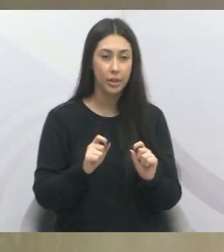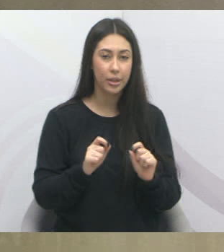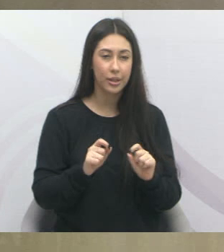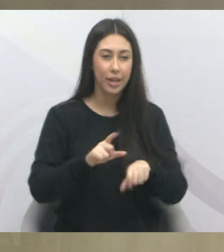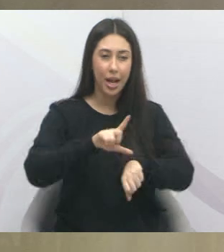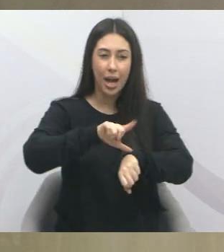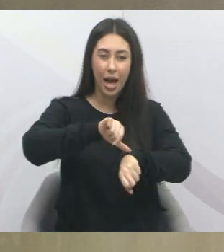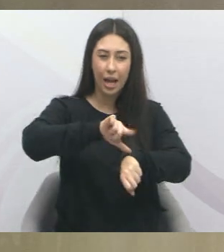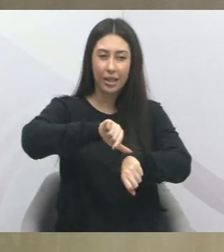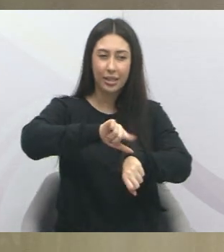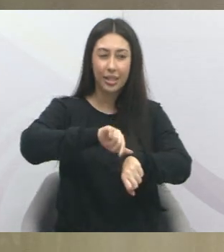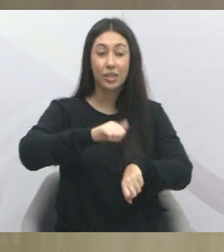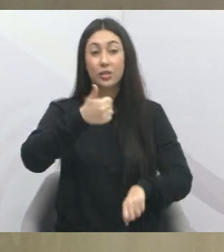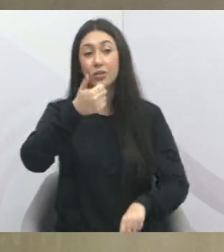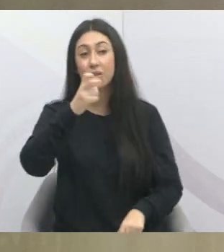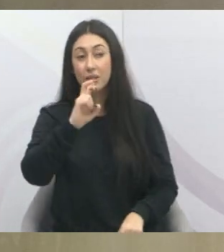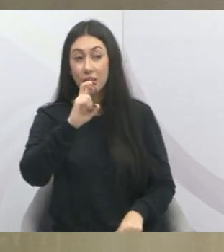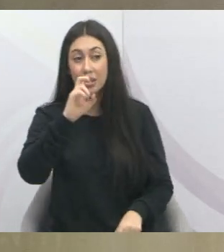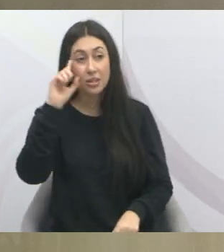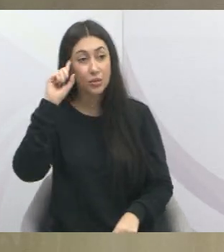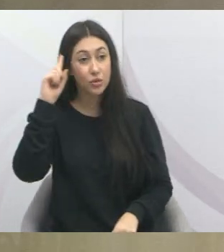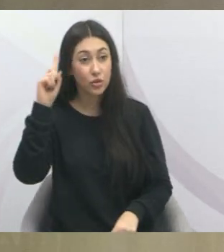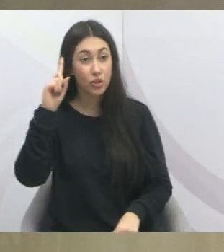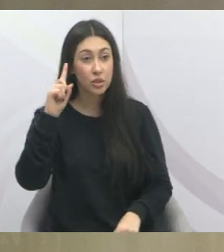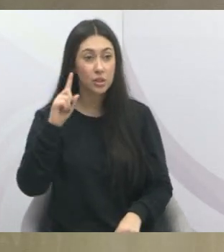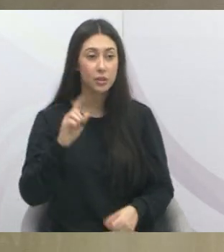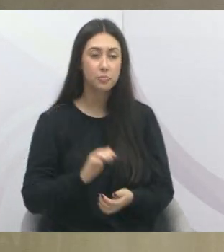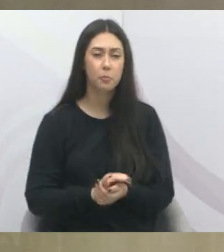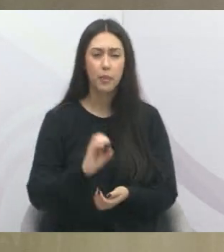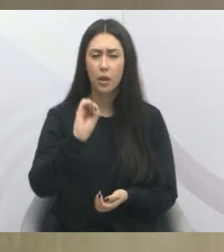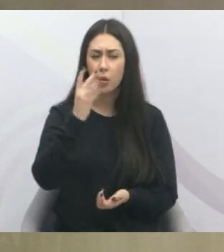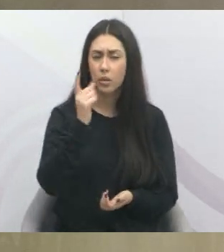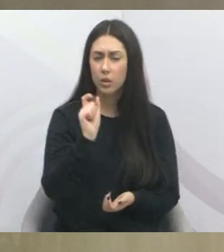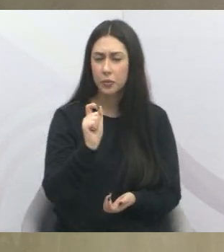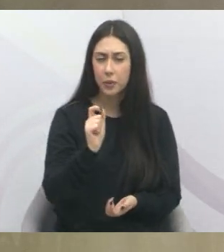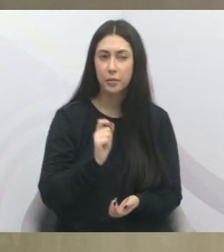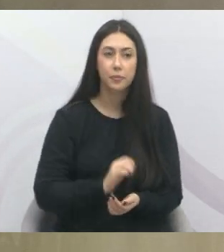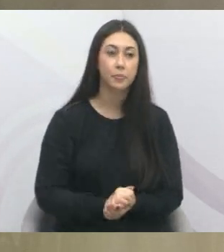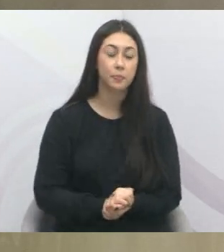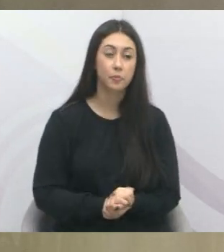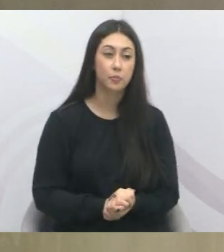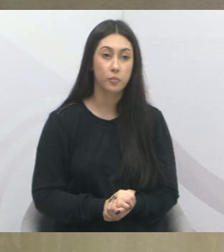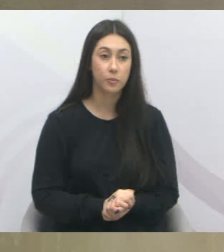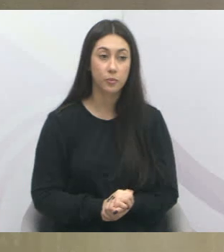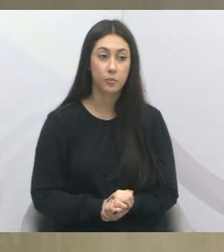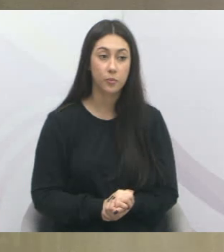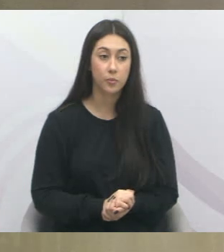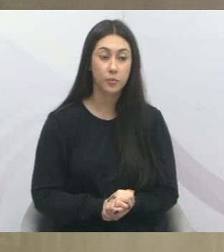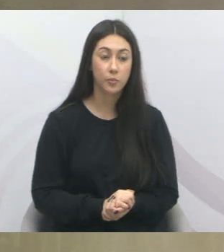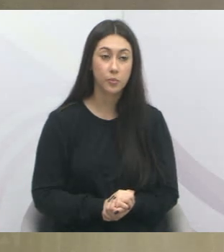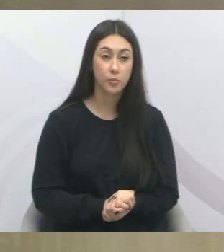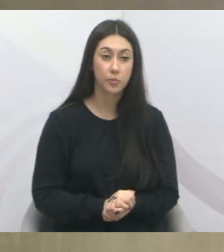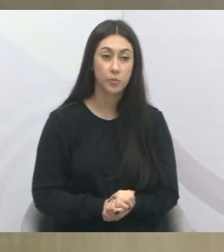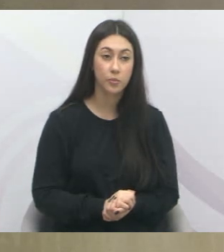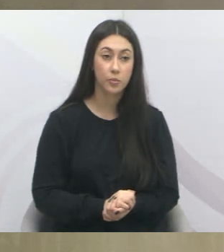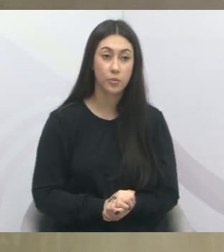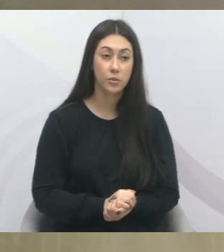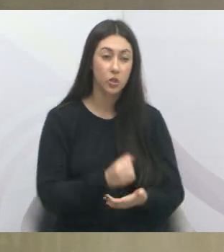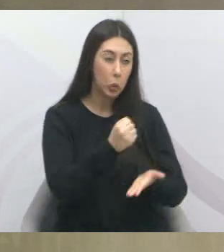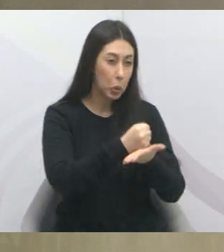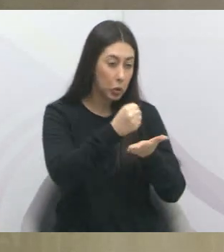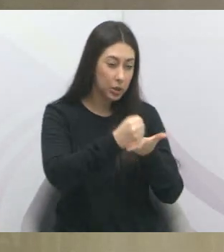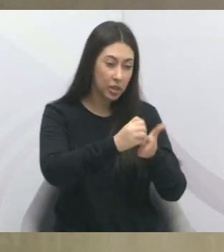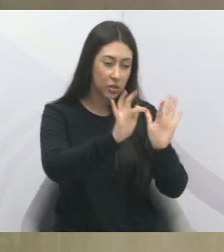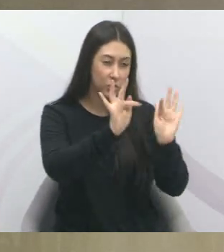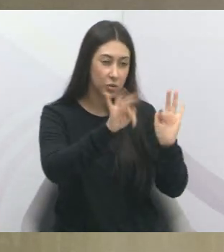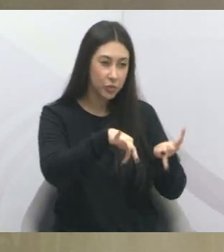15 dias em alguns médicos do mês de março. O que ocorre? Houve o final do contrato